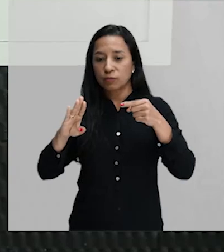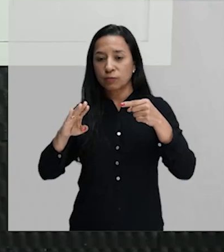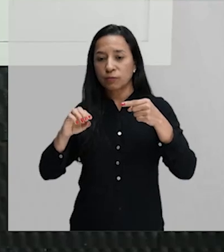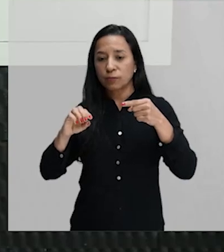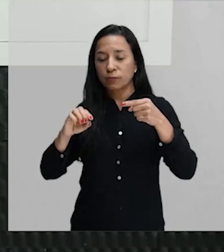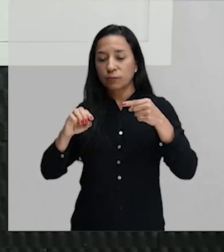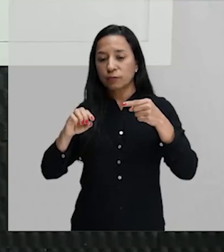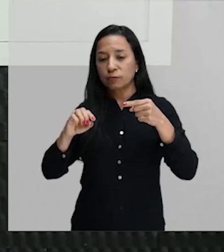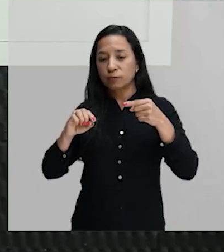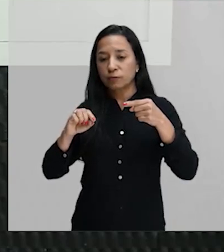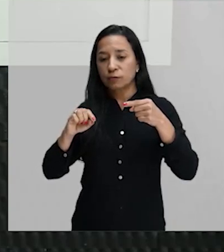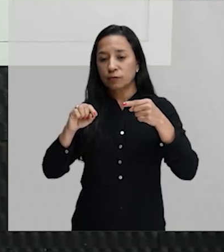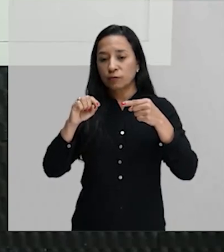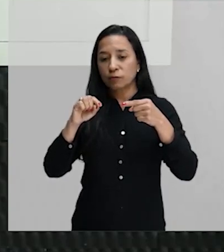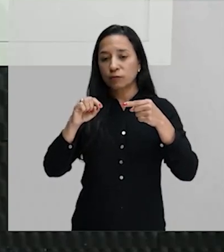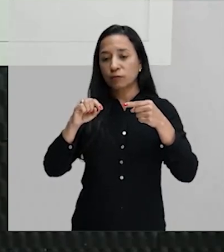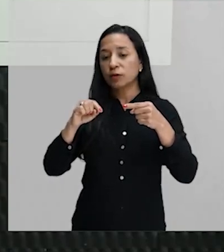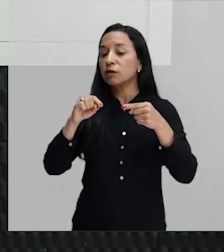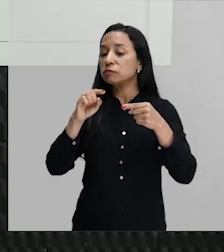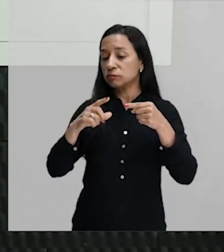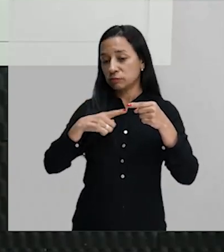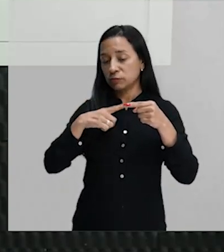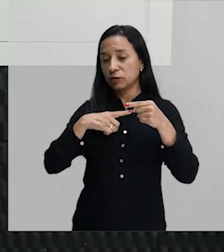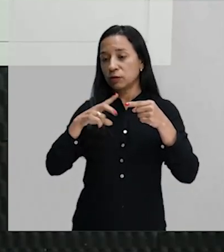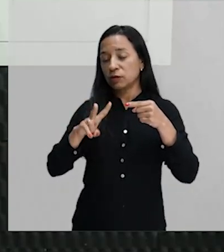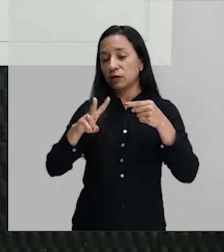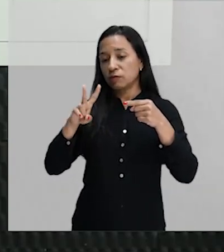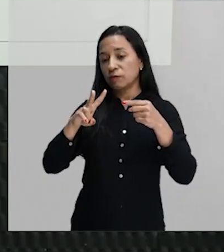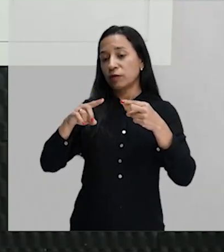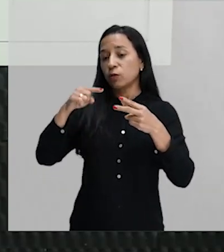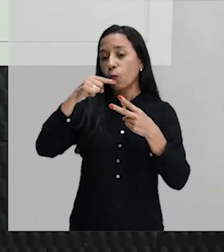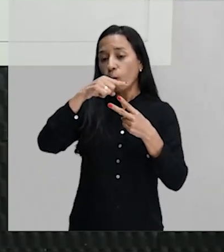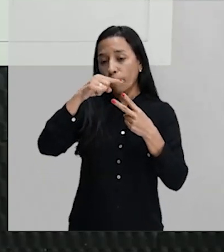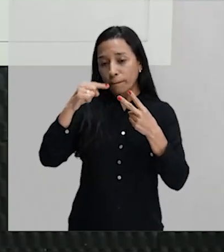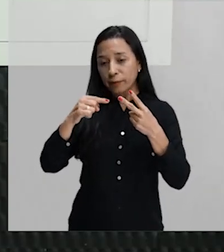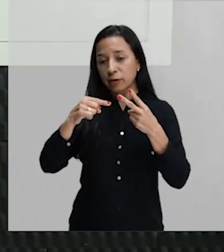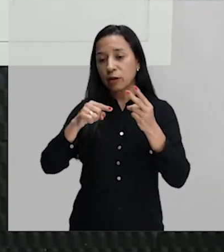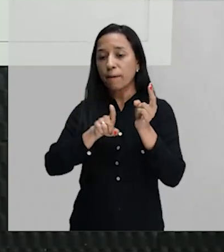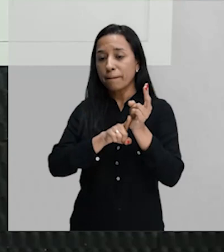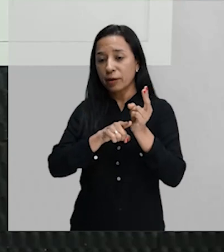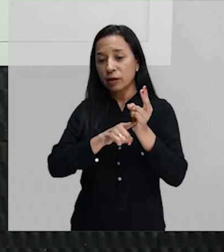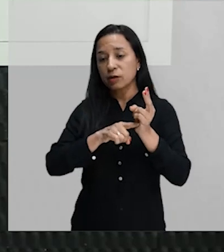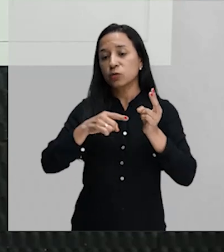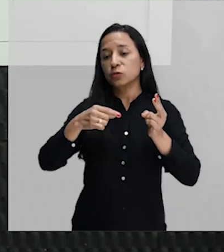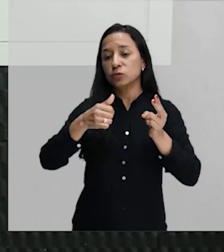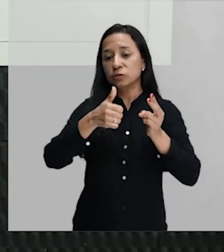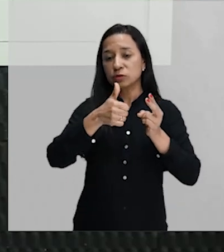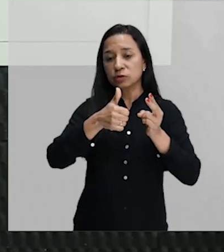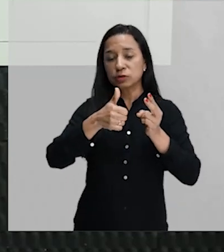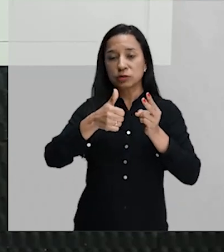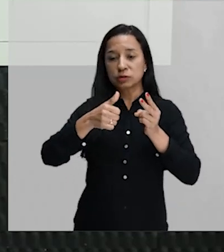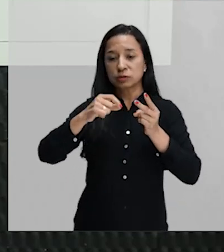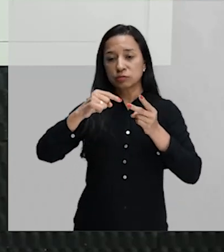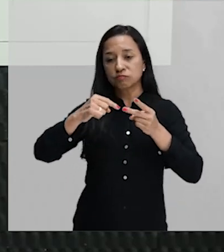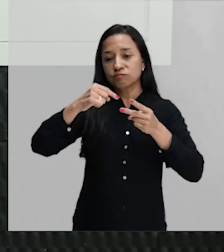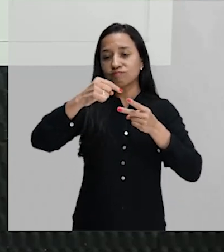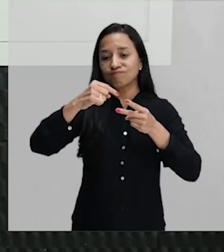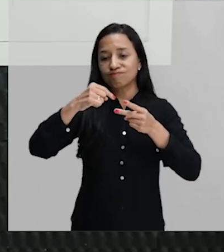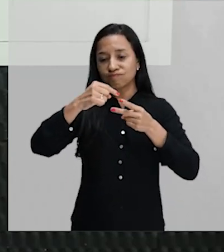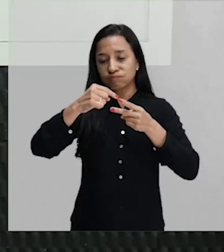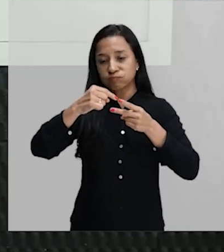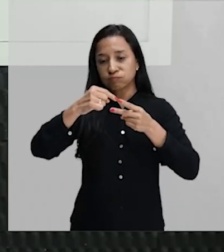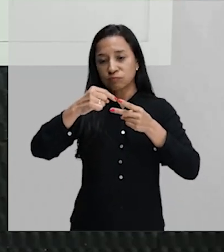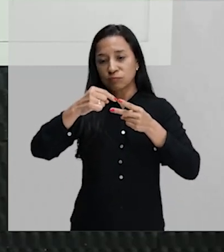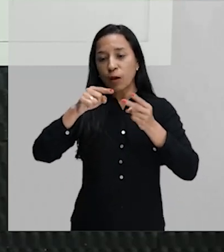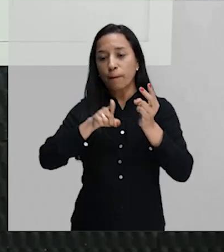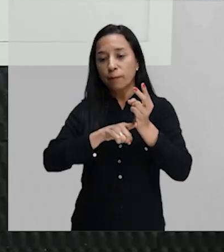ele tem valor π menos x. Só por que π menos x? Porque daqui para cá é π, né? Fica π menos esse valor